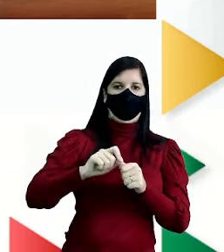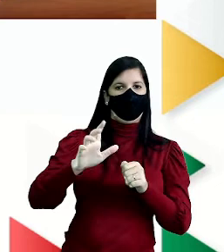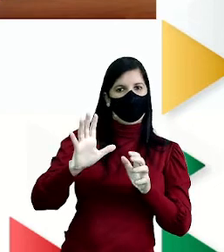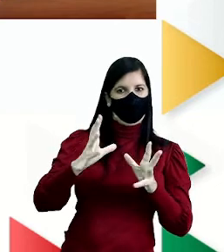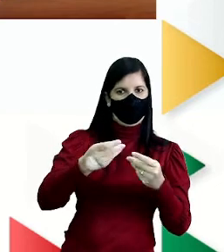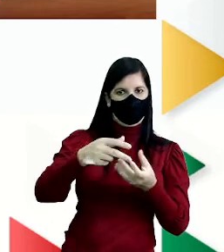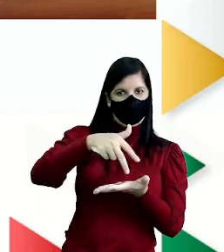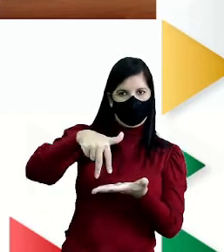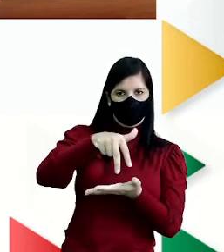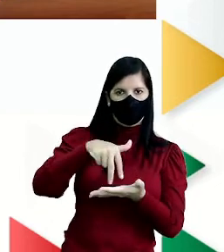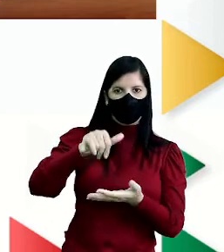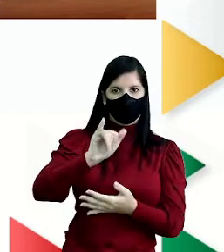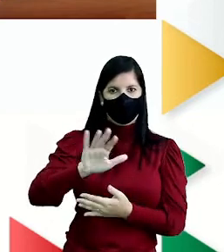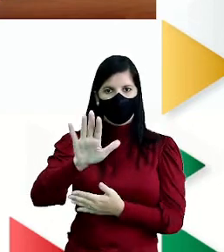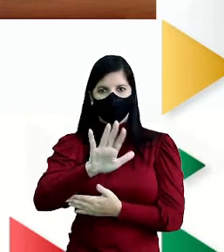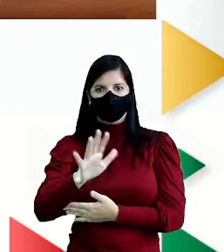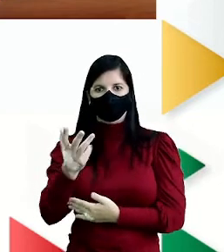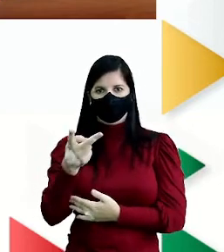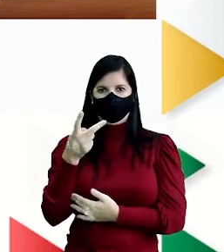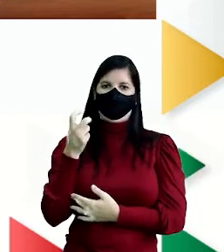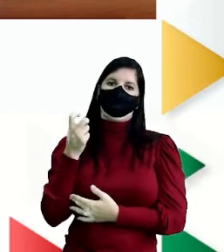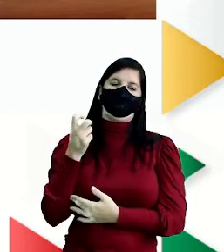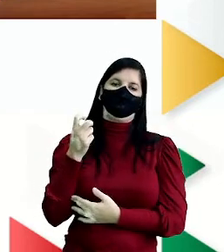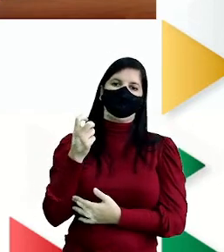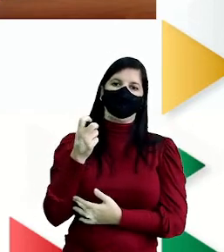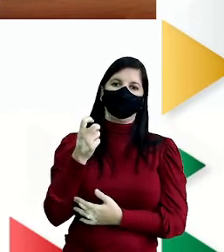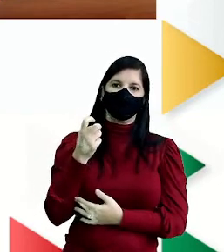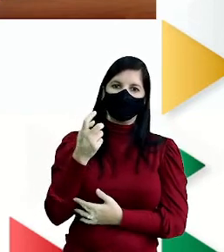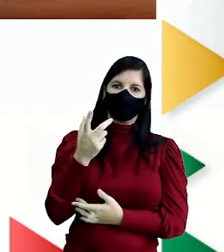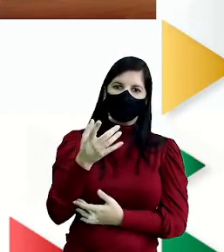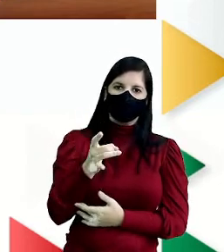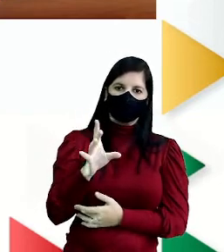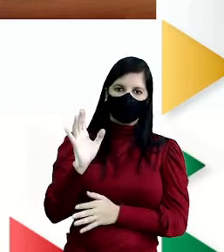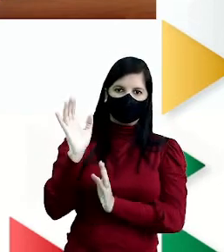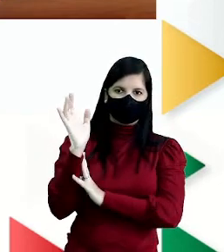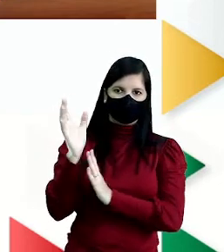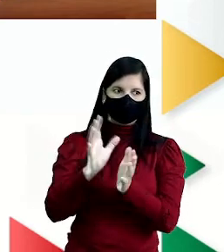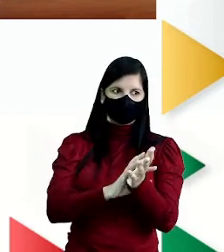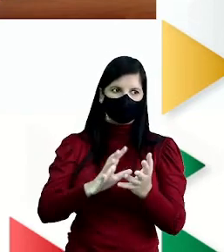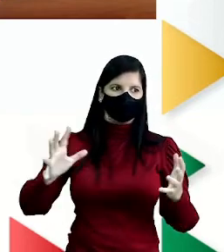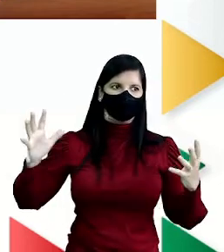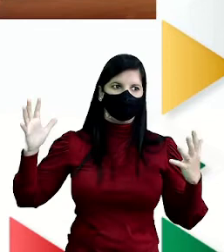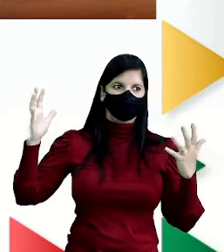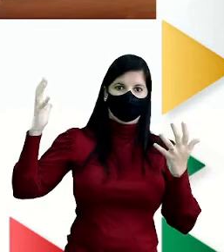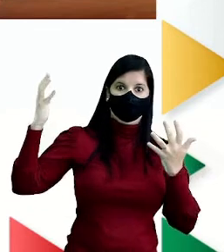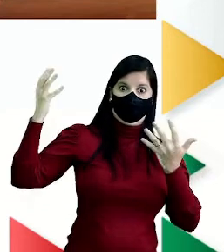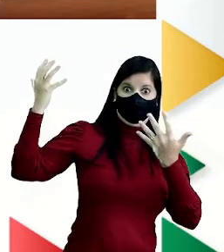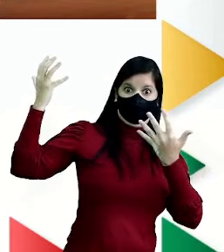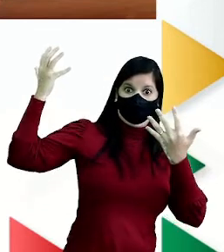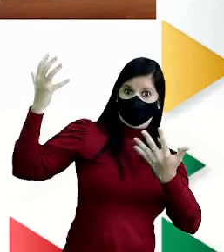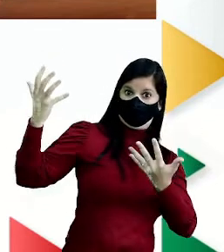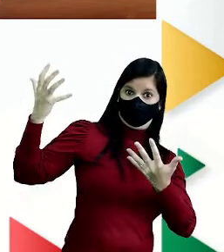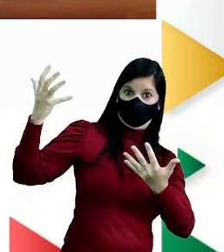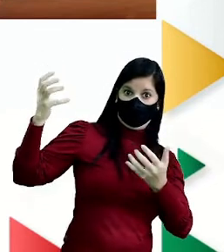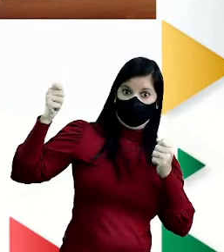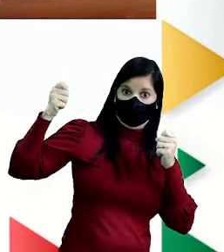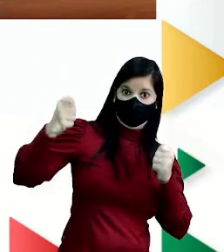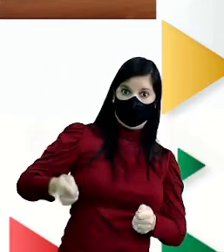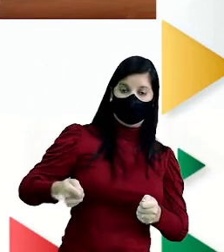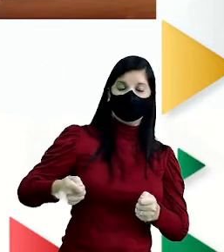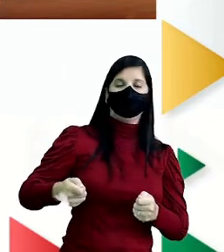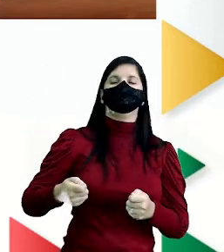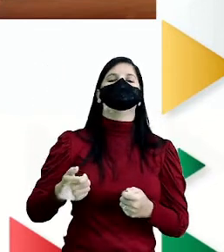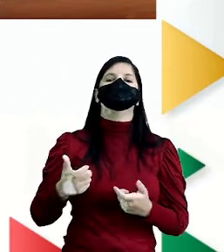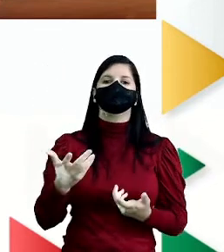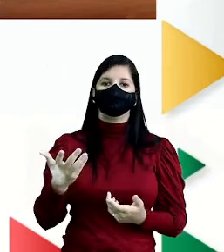Que a gente vê aí nessa imagem, né? O dançarino, ele tem, né, justamente os braços estão estendidos, os dedos rígidos, né?